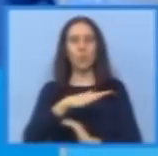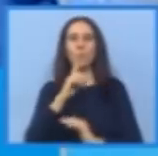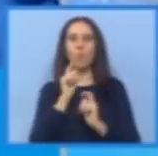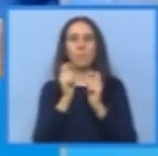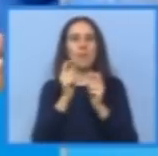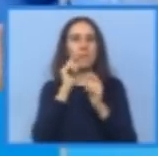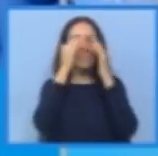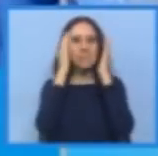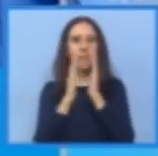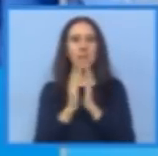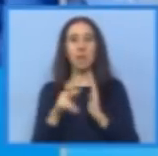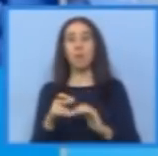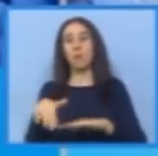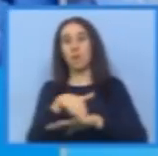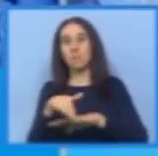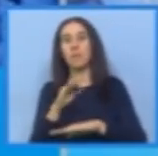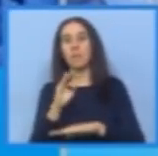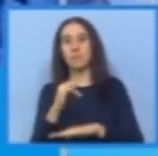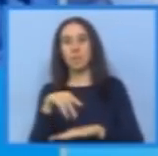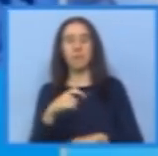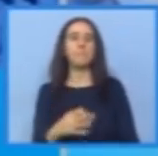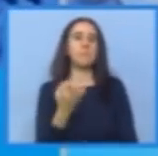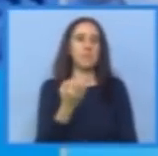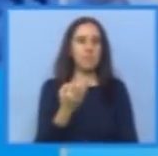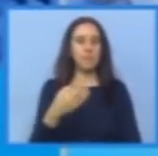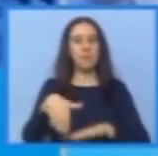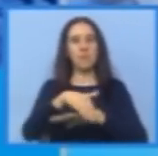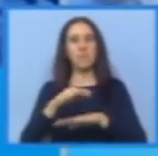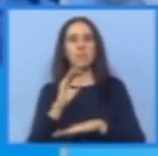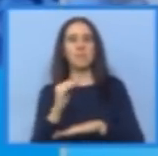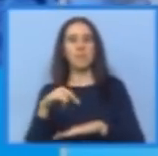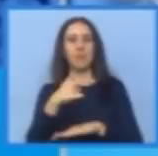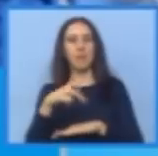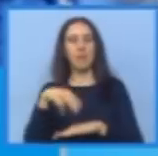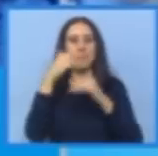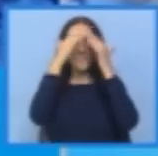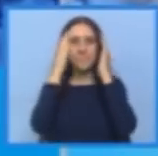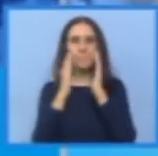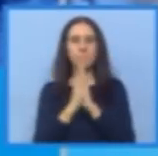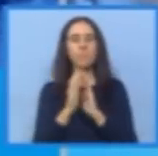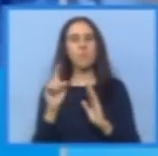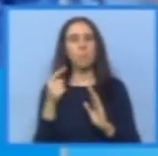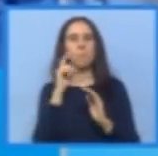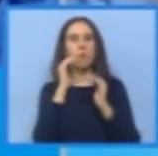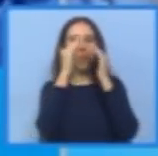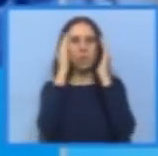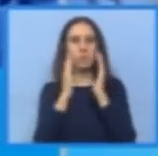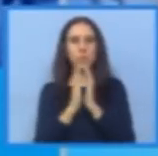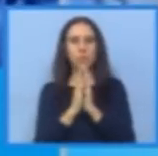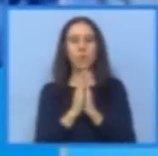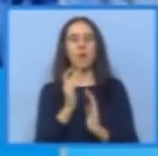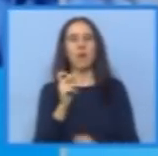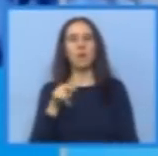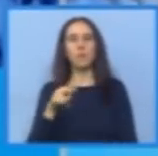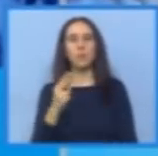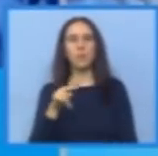Santana. Há lá o campo de Santana, exatamente, a calçada de Santana. Depois podia também ficar Nossa Senhora da